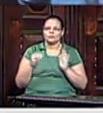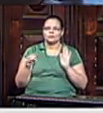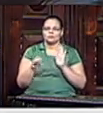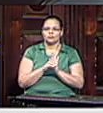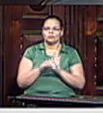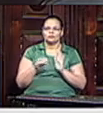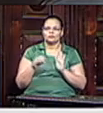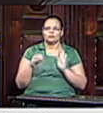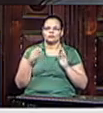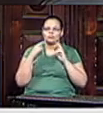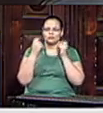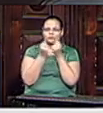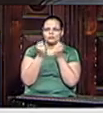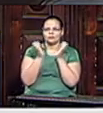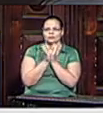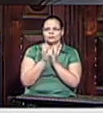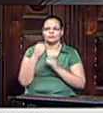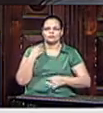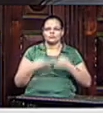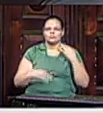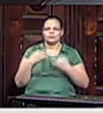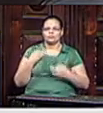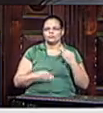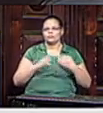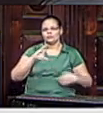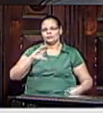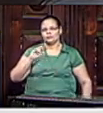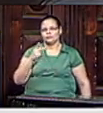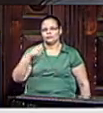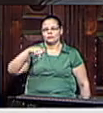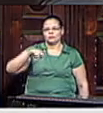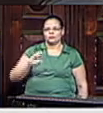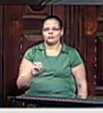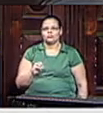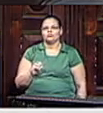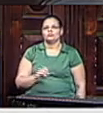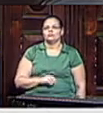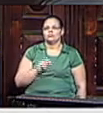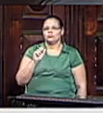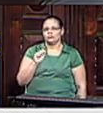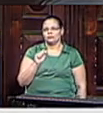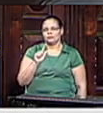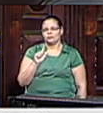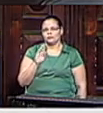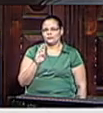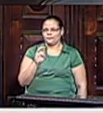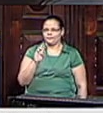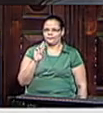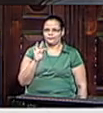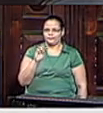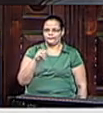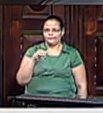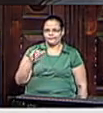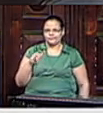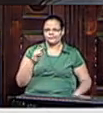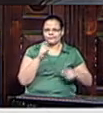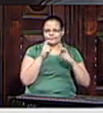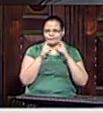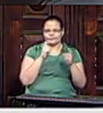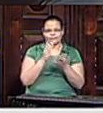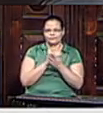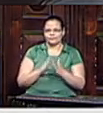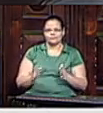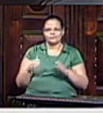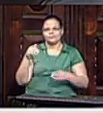Justiça. Relatores, deputados Chiquinho da Mangueira, Jânio Mendes e Edson Albertazzi. Em discussão, não havendo quem queira discutir, encerrada a